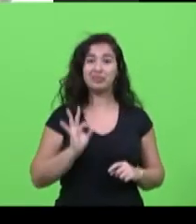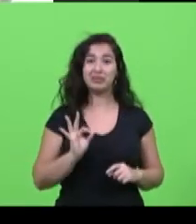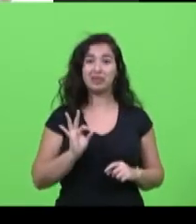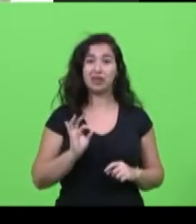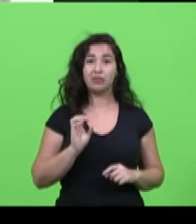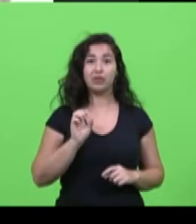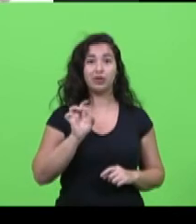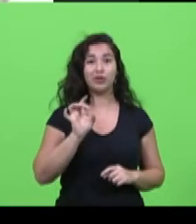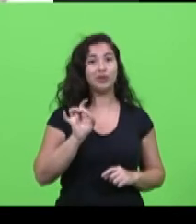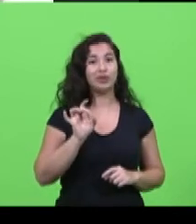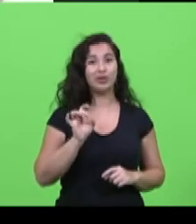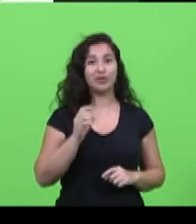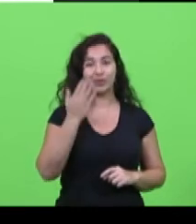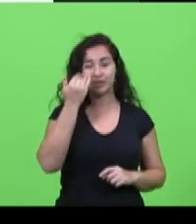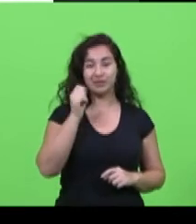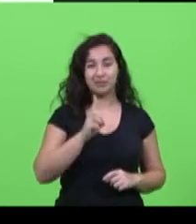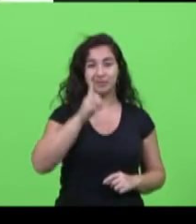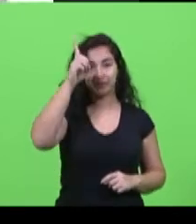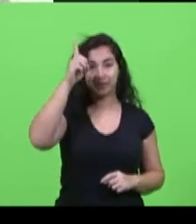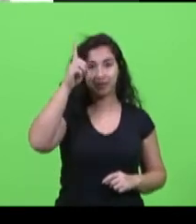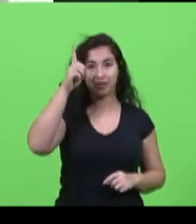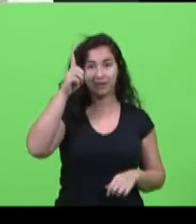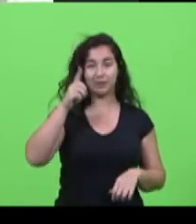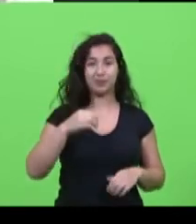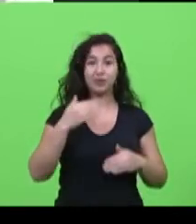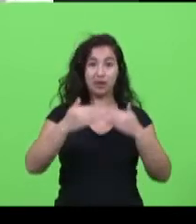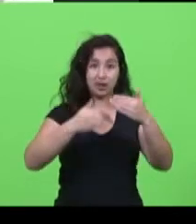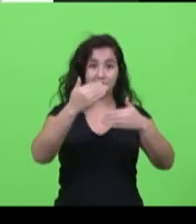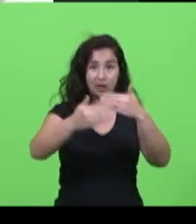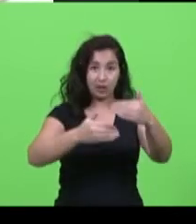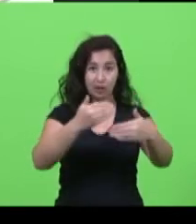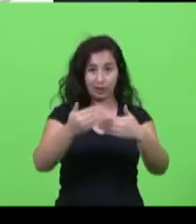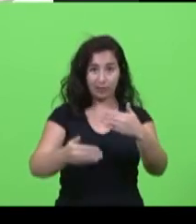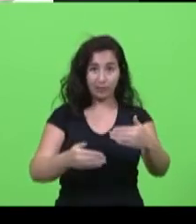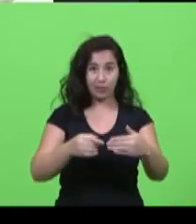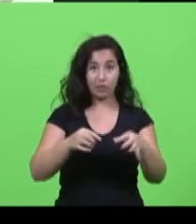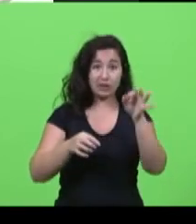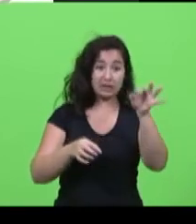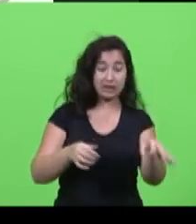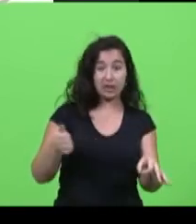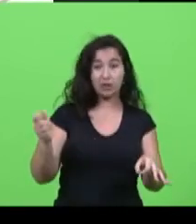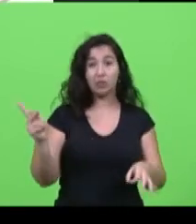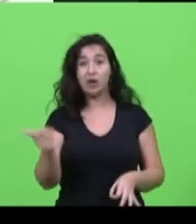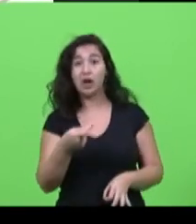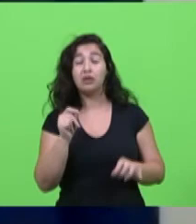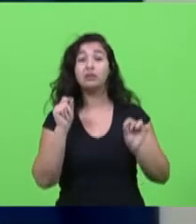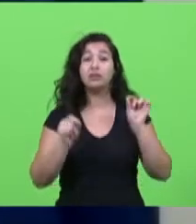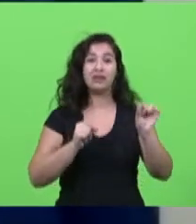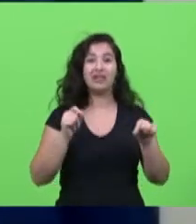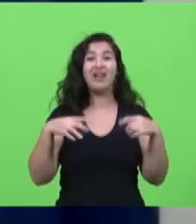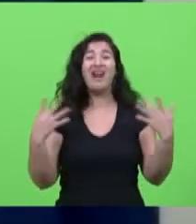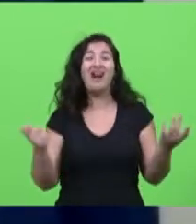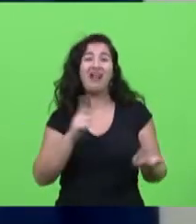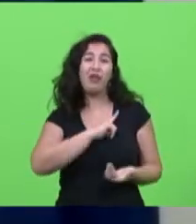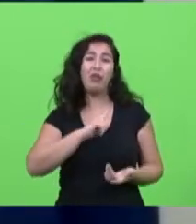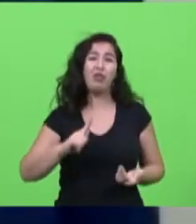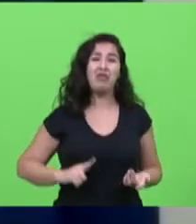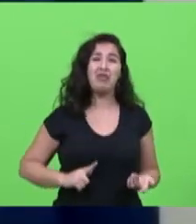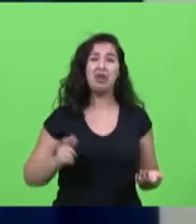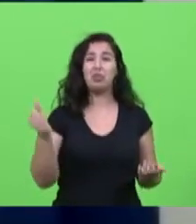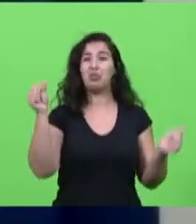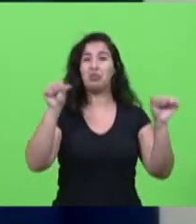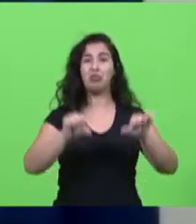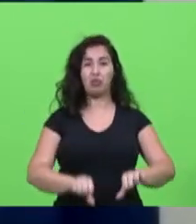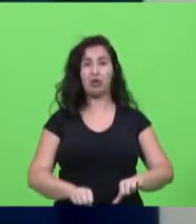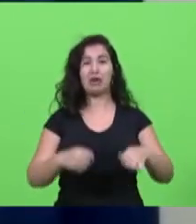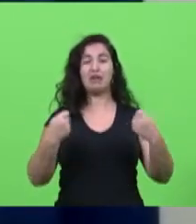Deus. O tempo dirá quem tem razão ou não tem razão. Porque às vezes a pessoa, porque o governo é do mal, tem que fazer